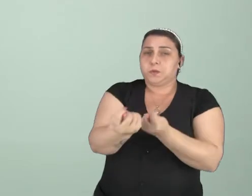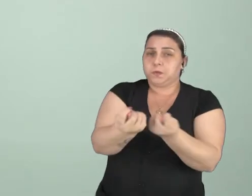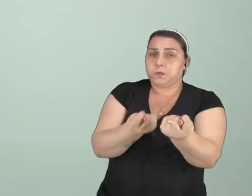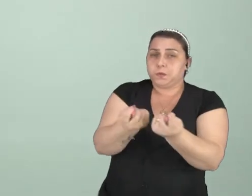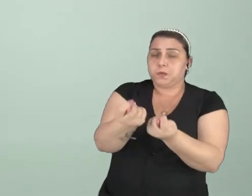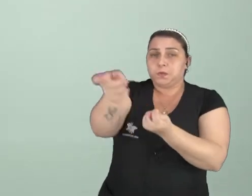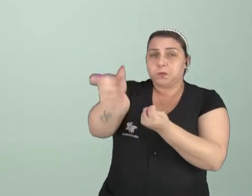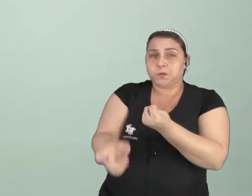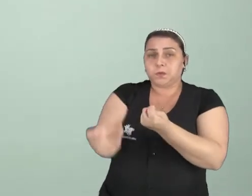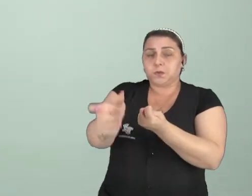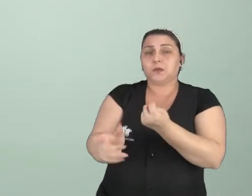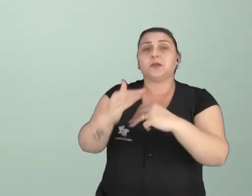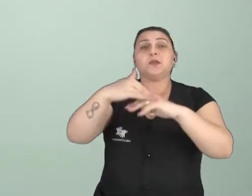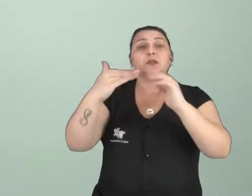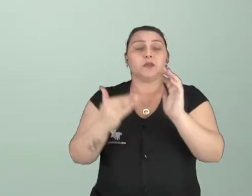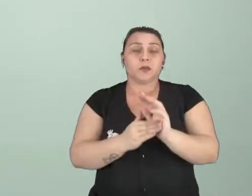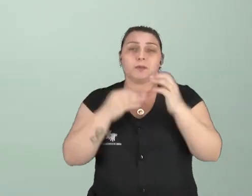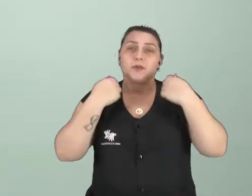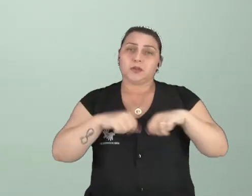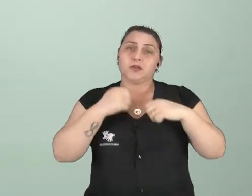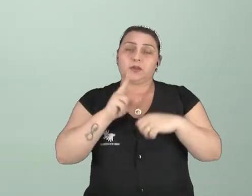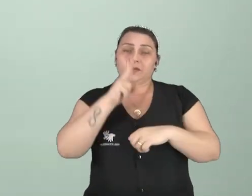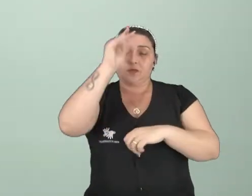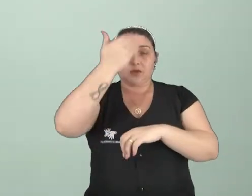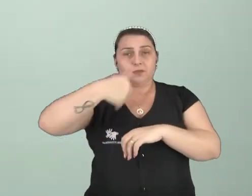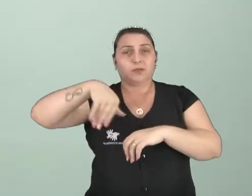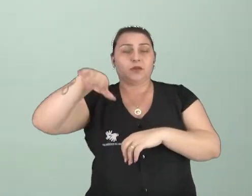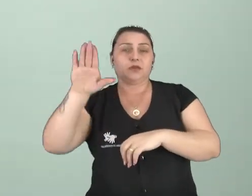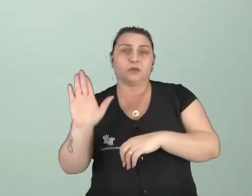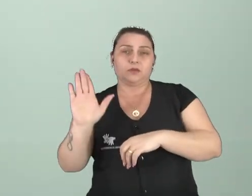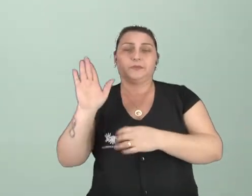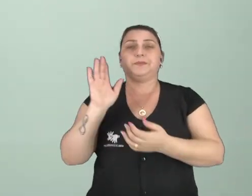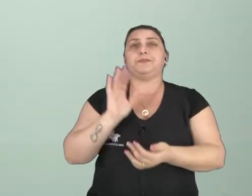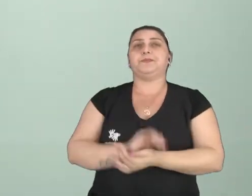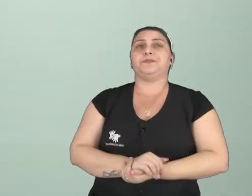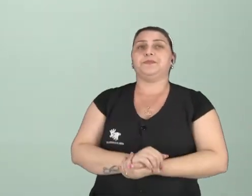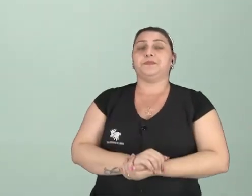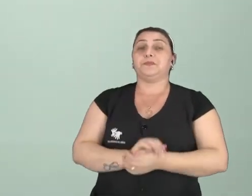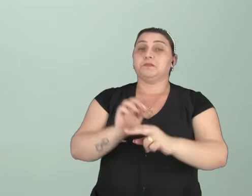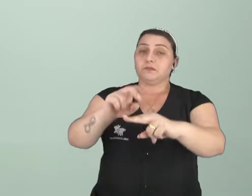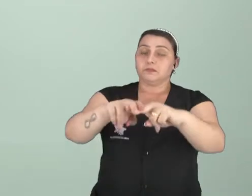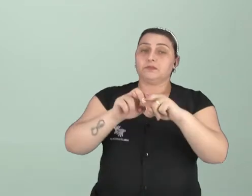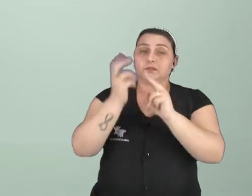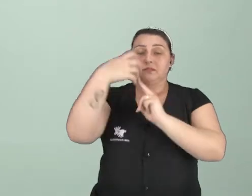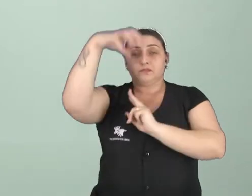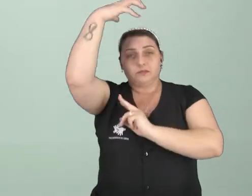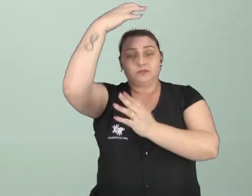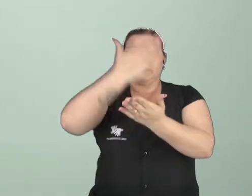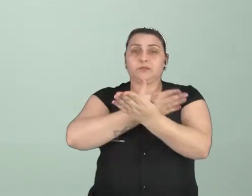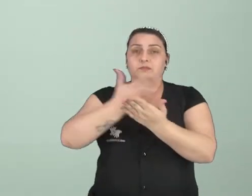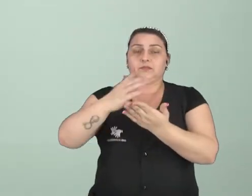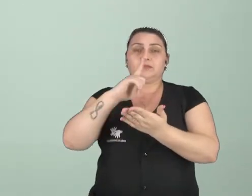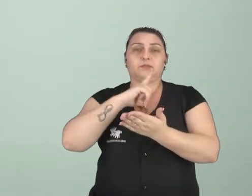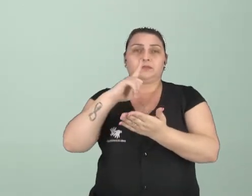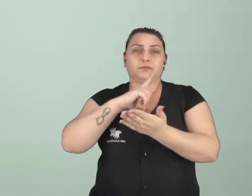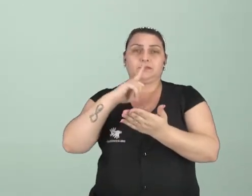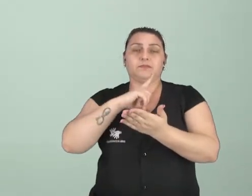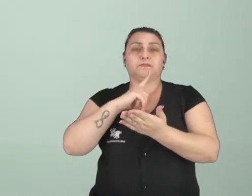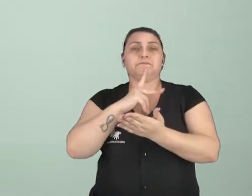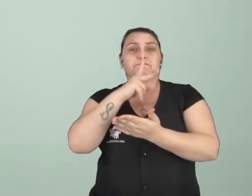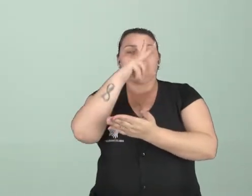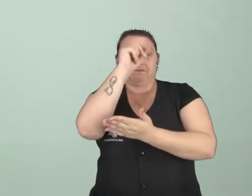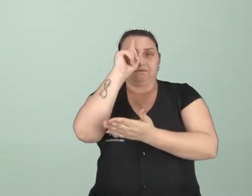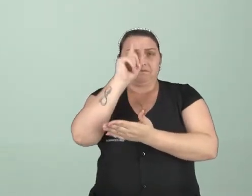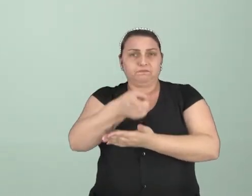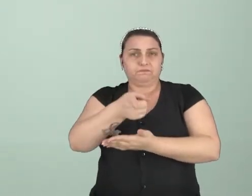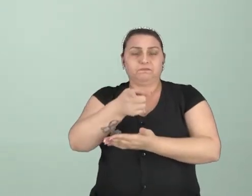controle. Então, e tudo isso necessitava de uma força maior, certo? De um poderio maior. E é por isso que os reis começam a ter essa